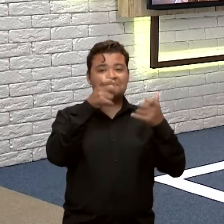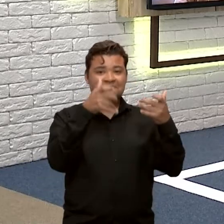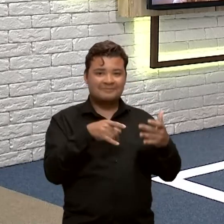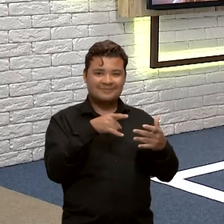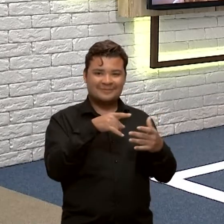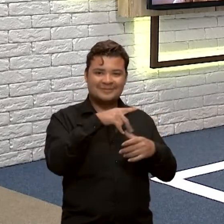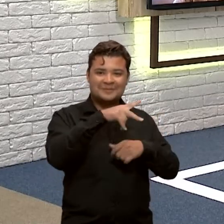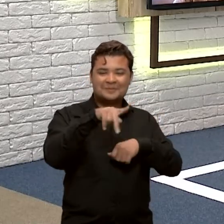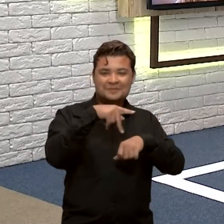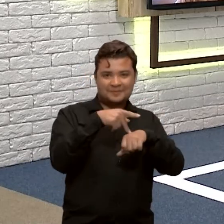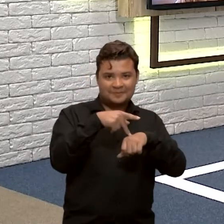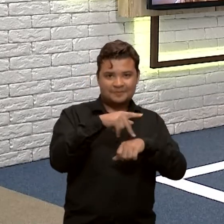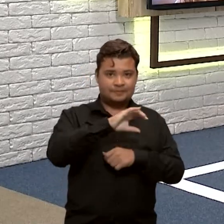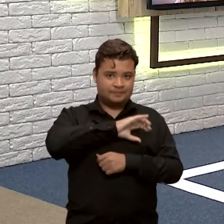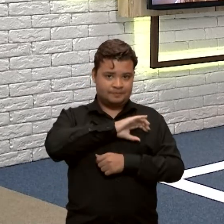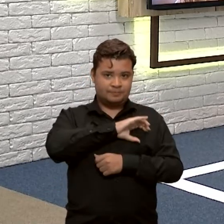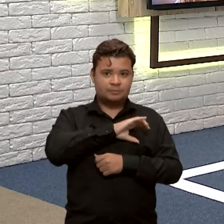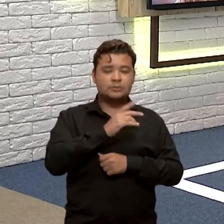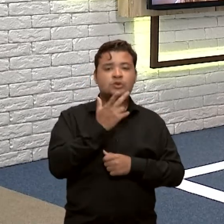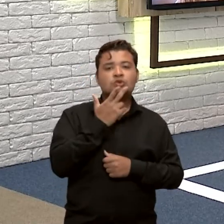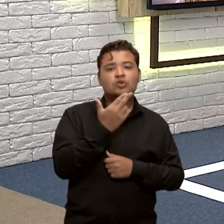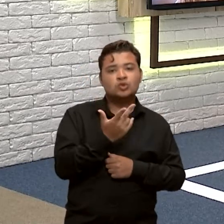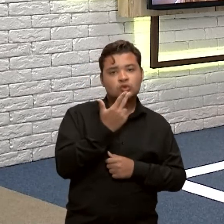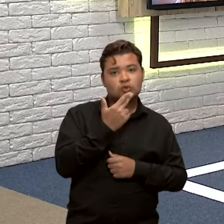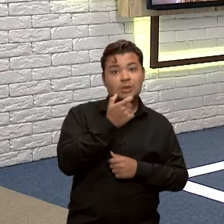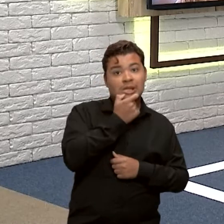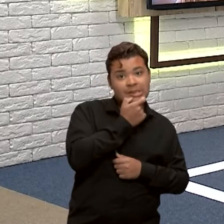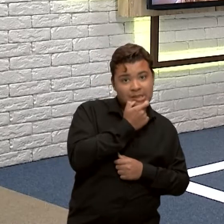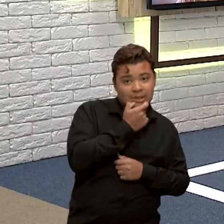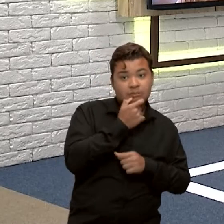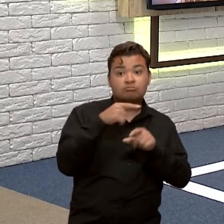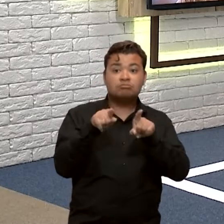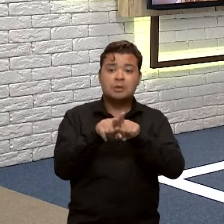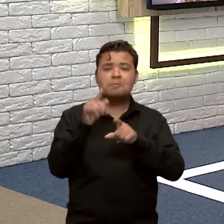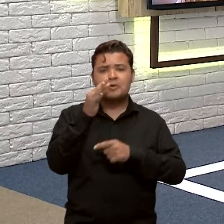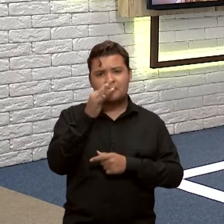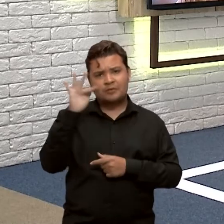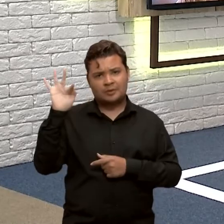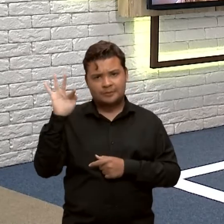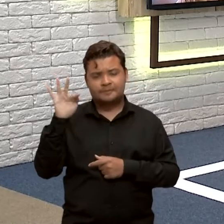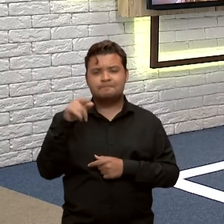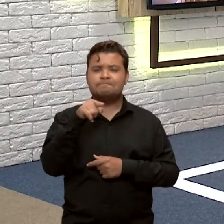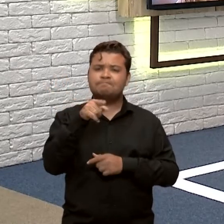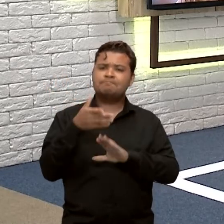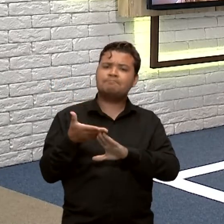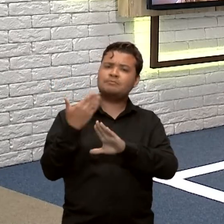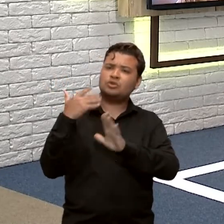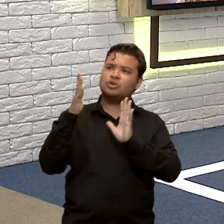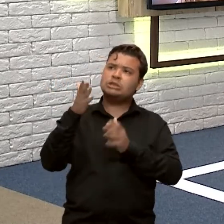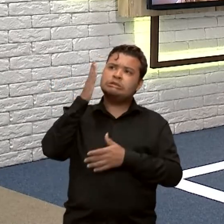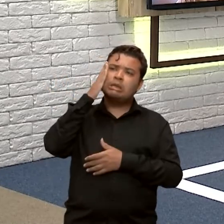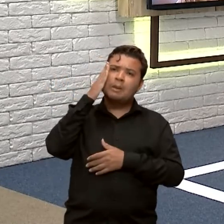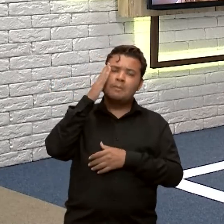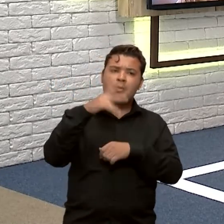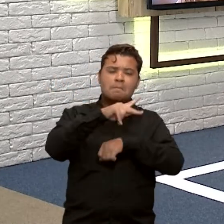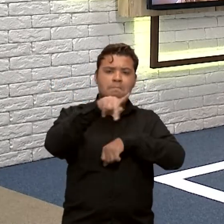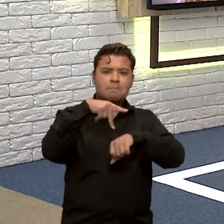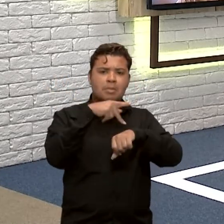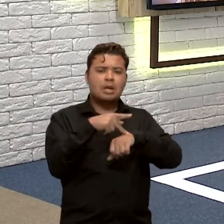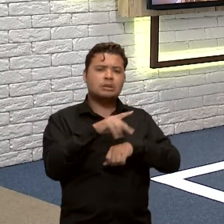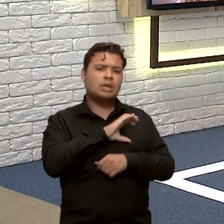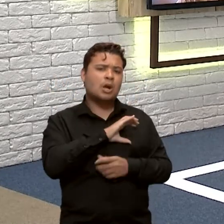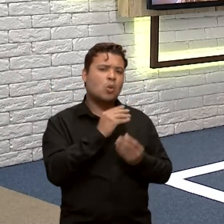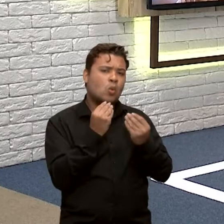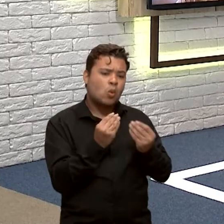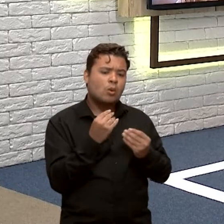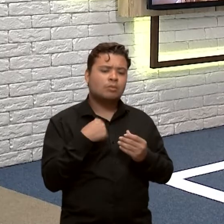língua inglesa e também francesa. Você já tinha uma ideia de como era o Canadá, para onde você gostaria de